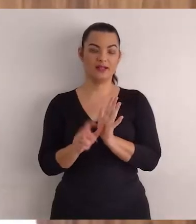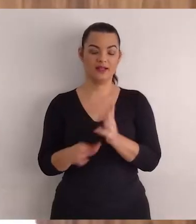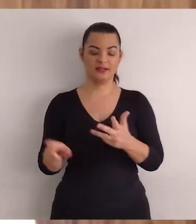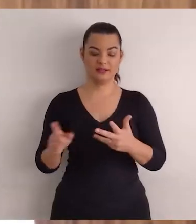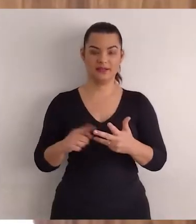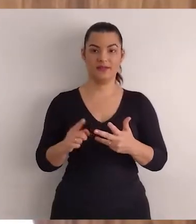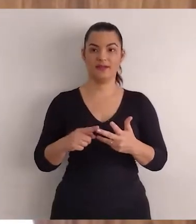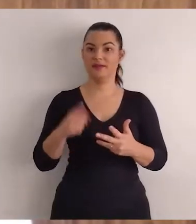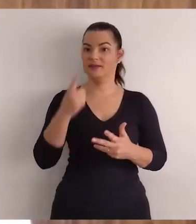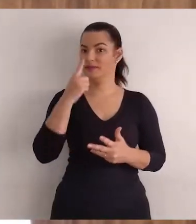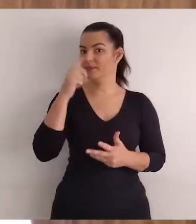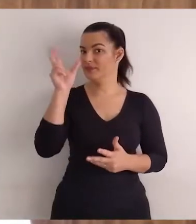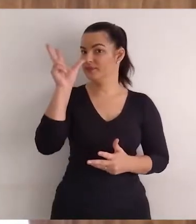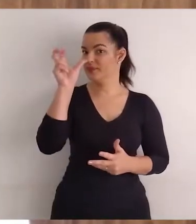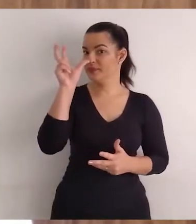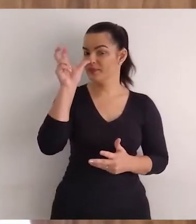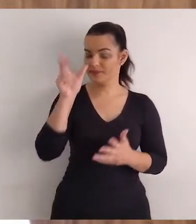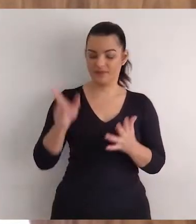olfato,